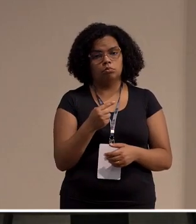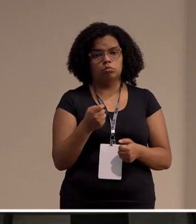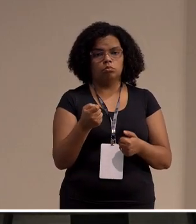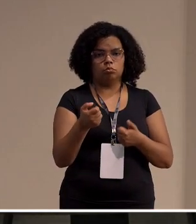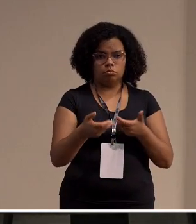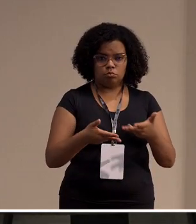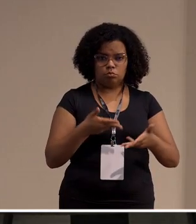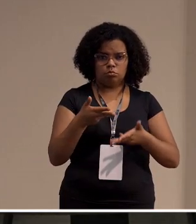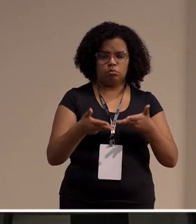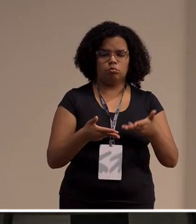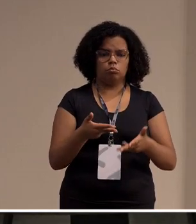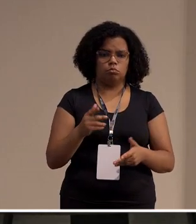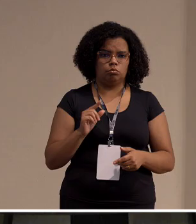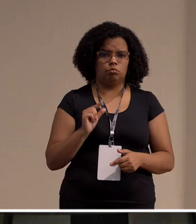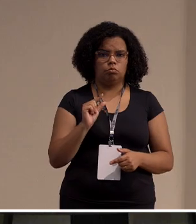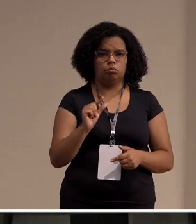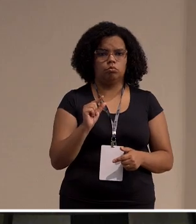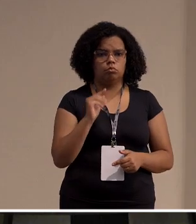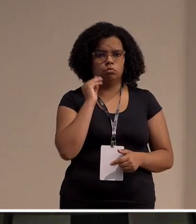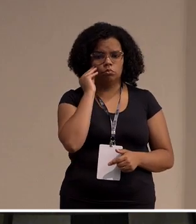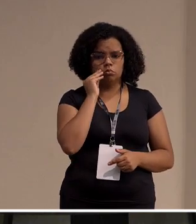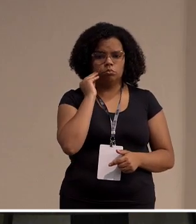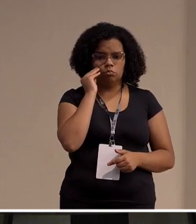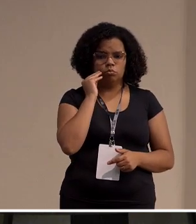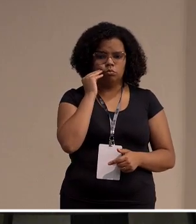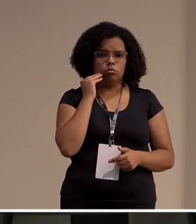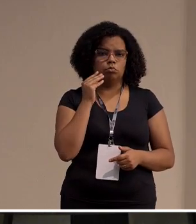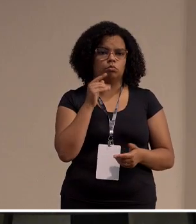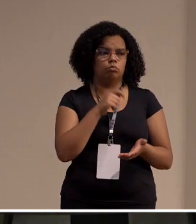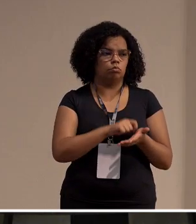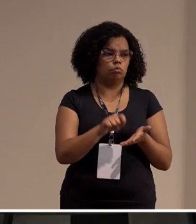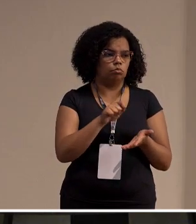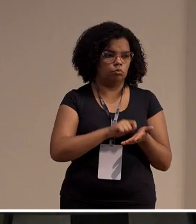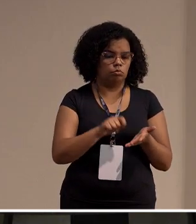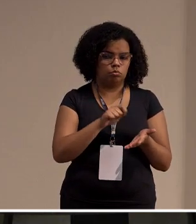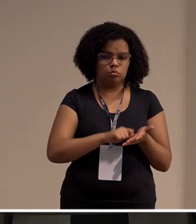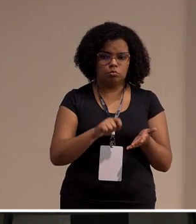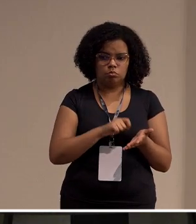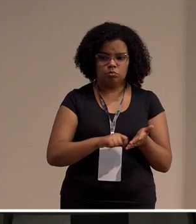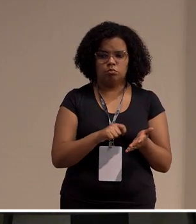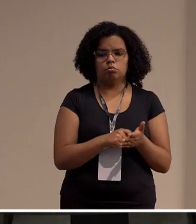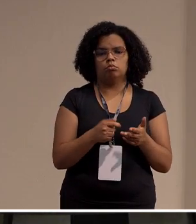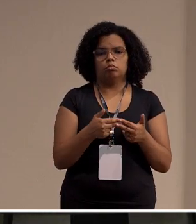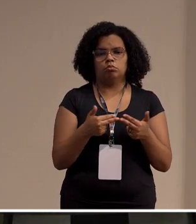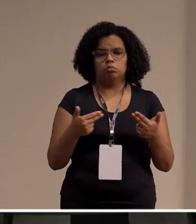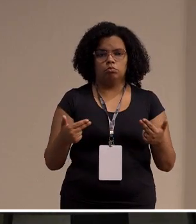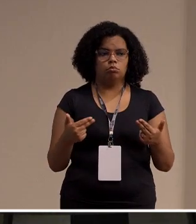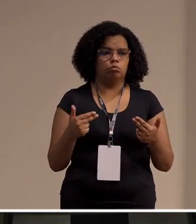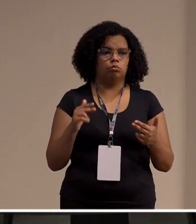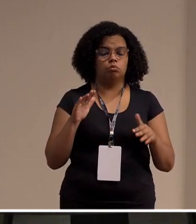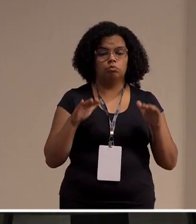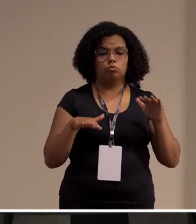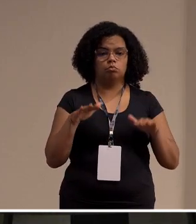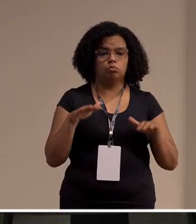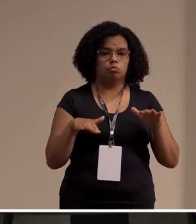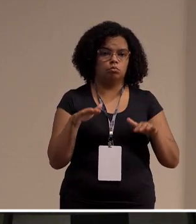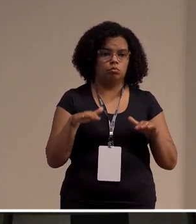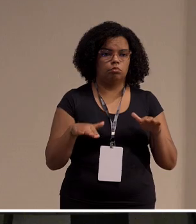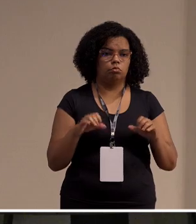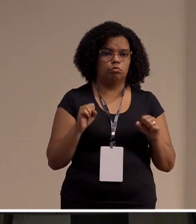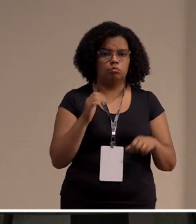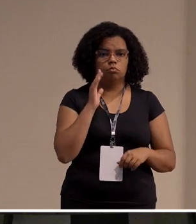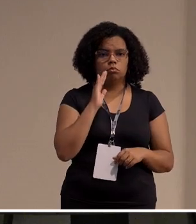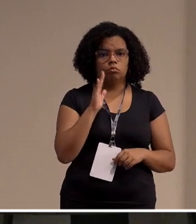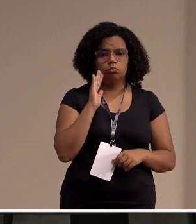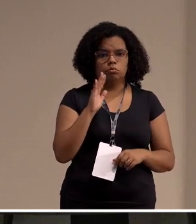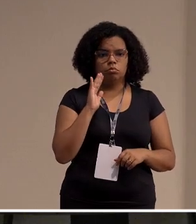falando um pouco sobre a experiência de escrever em meio a uma coisa que talvez a gente podia